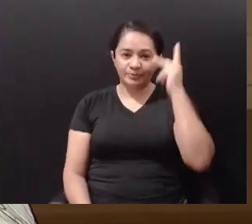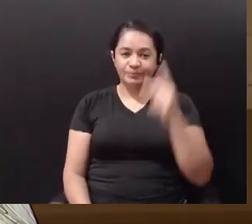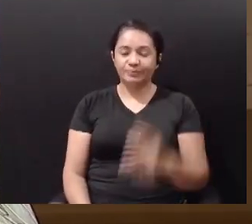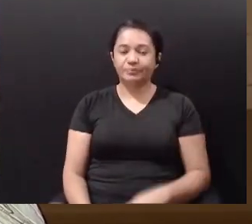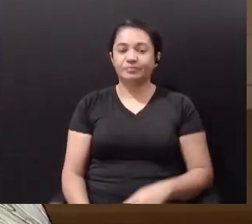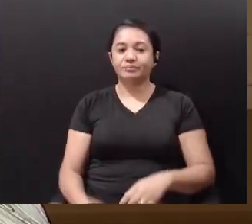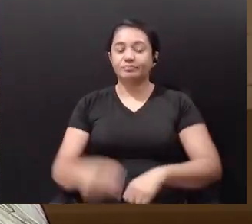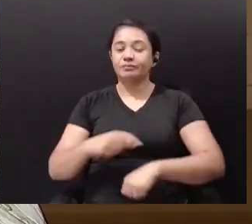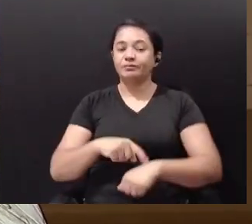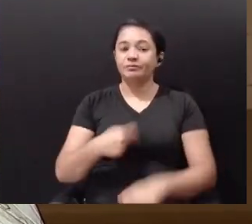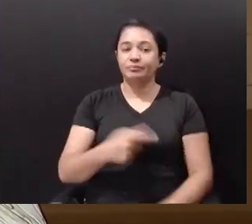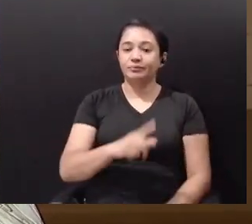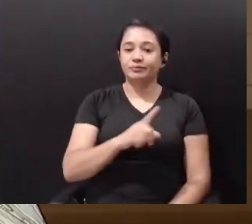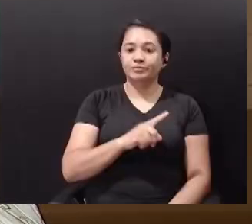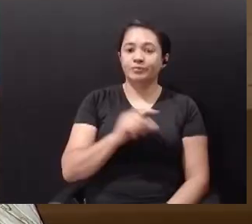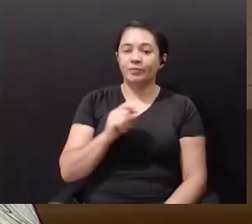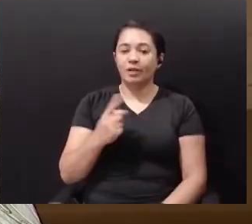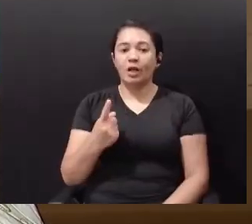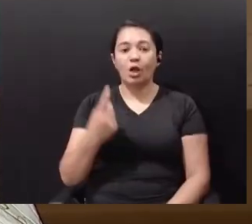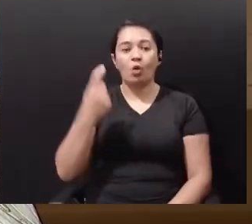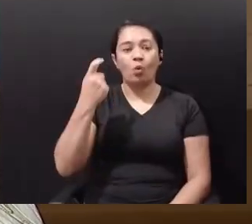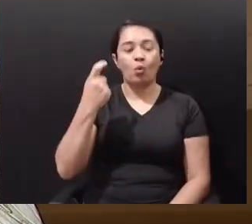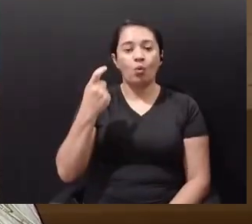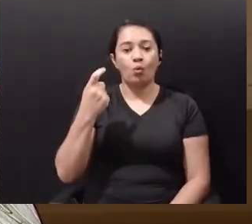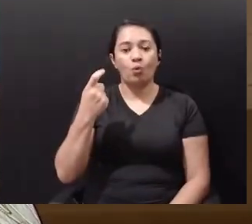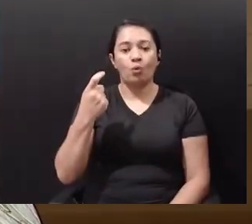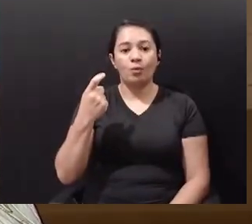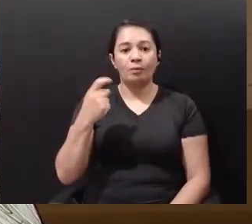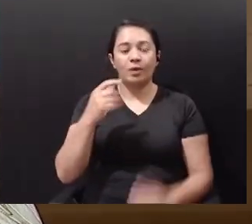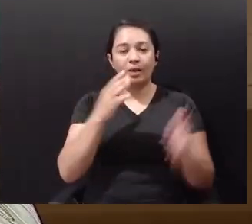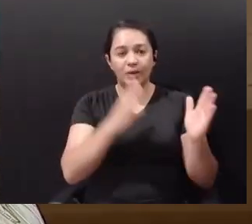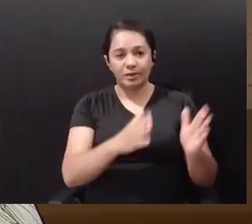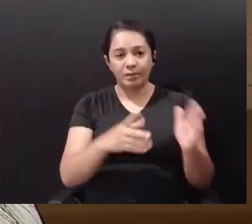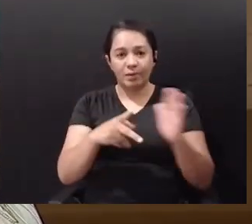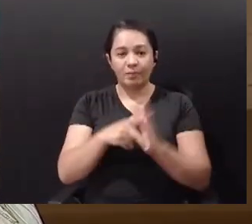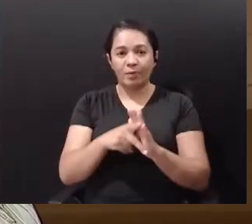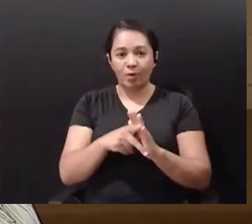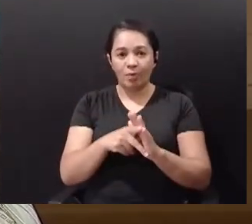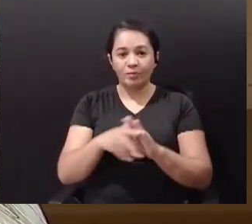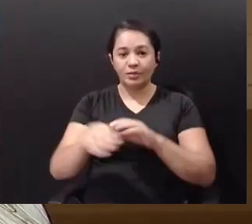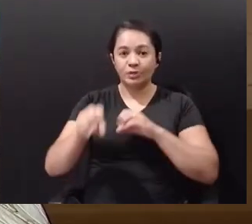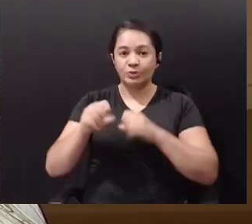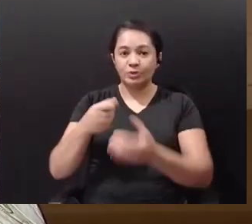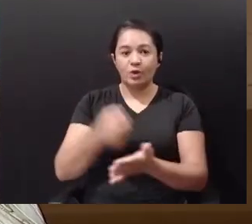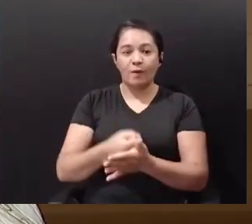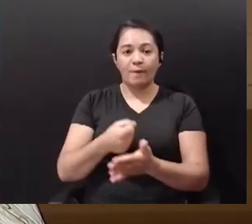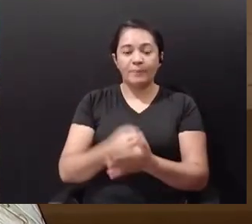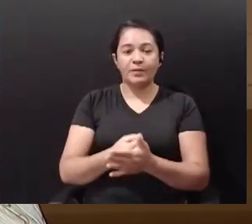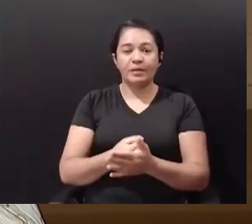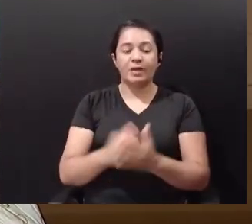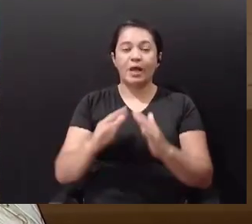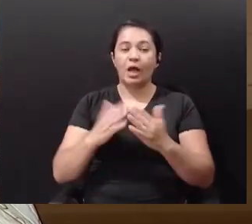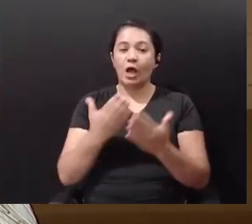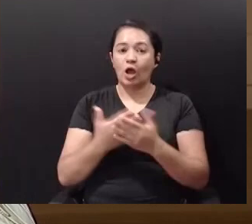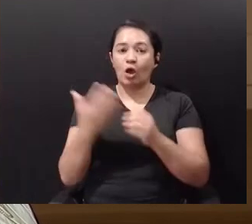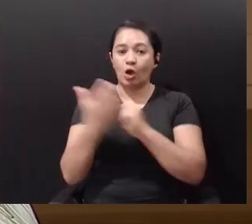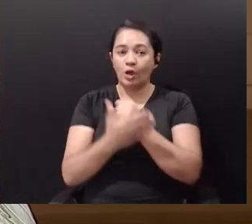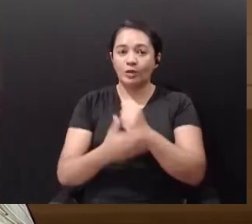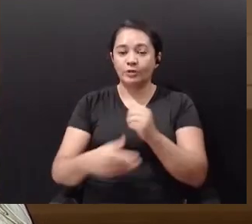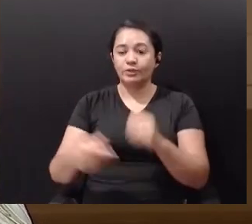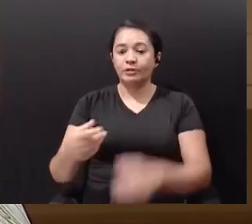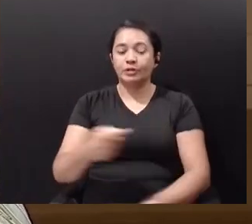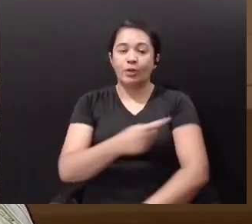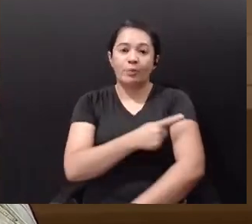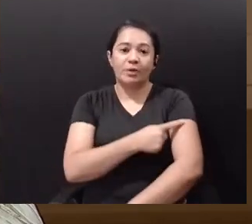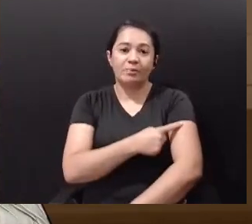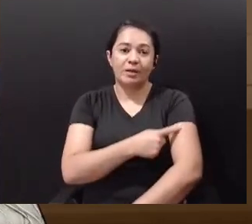tínhamos a única etapa do ensino obrigatório era a escola primária, primeira a quarta série, corresponderia